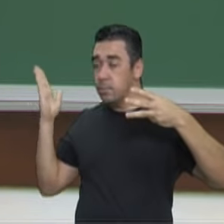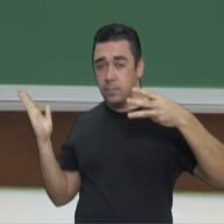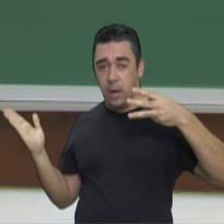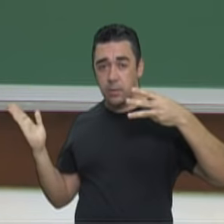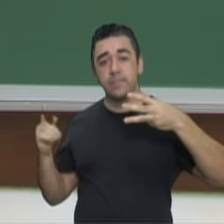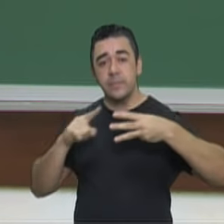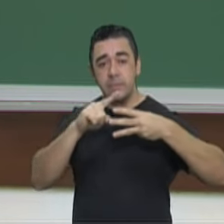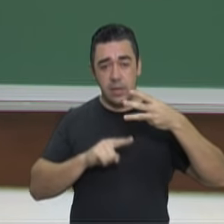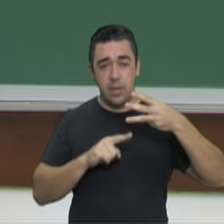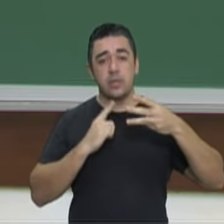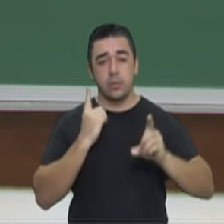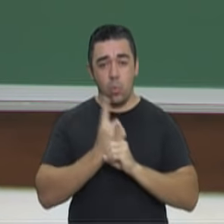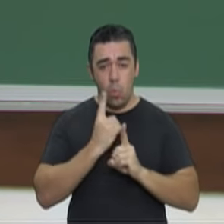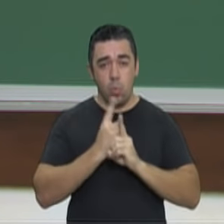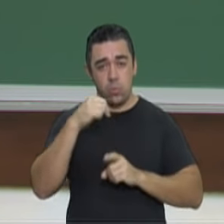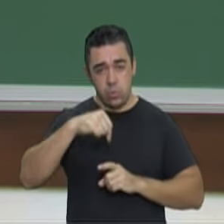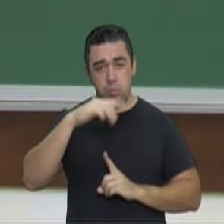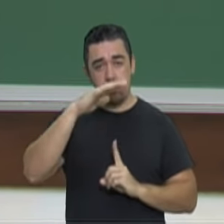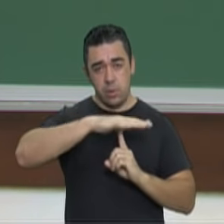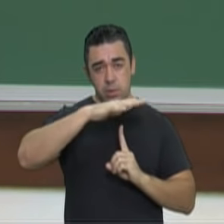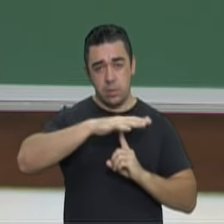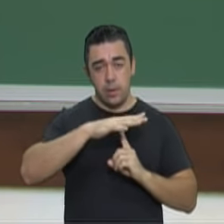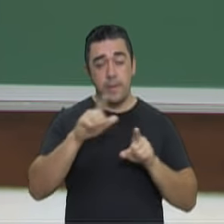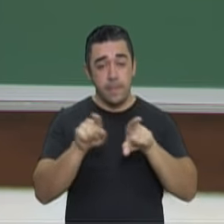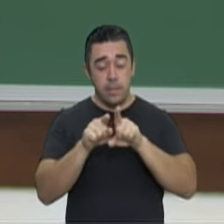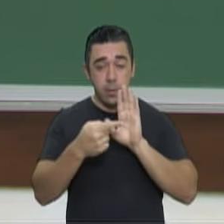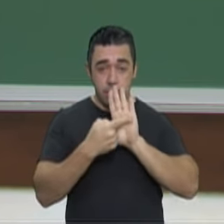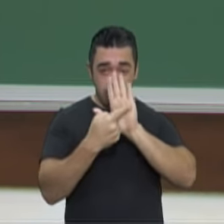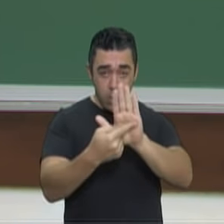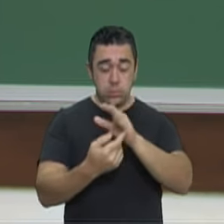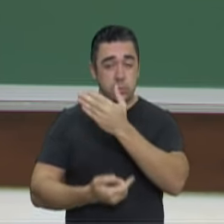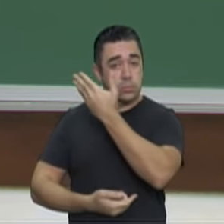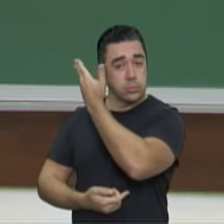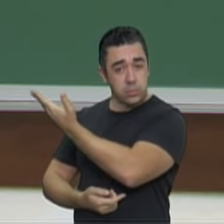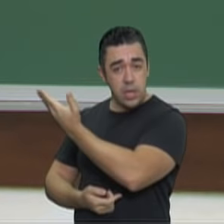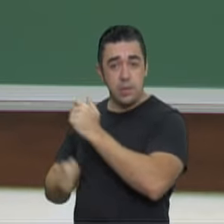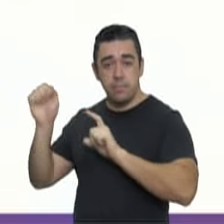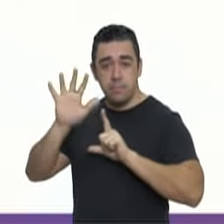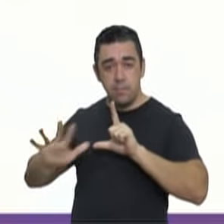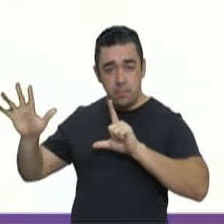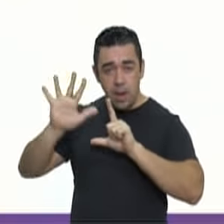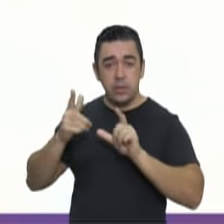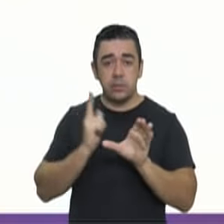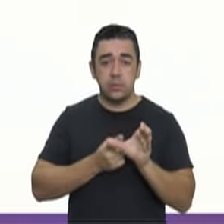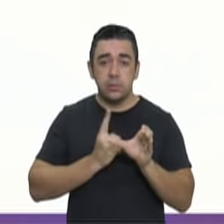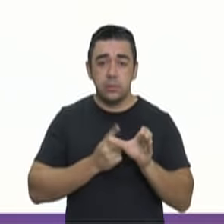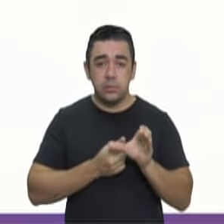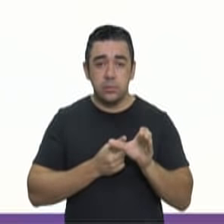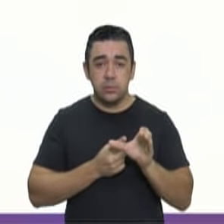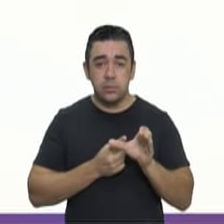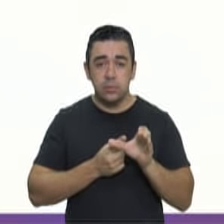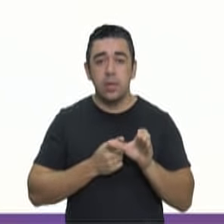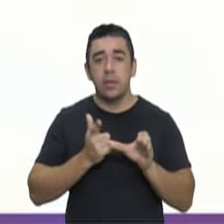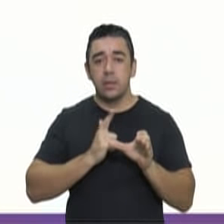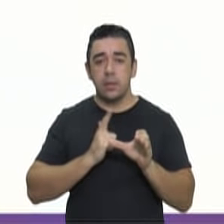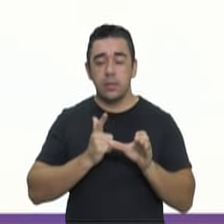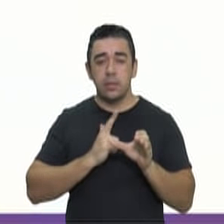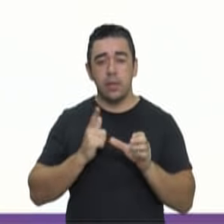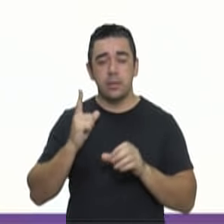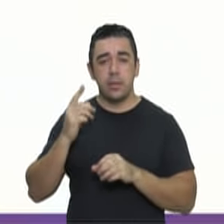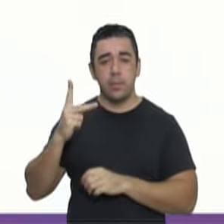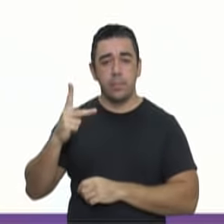nós vamos encontrar no estado do Paraná. E eu trago para você aqui algumas imagens de algumas cidades, como as cachoeiras de